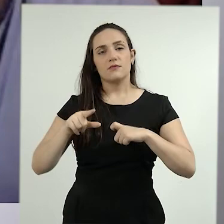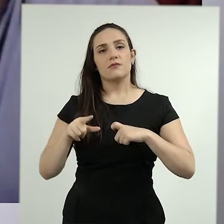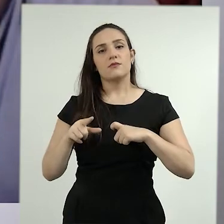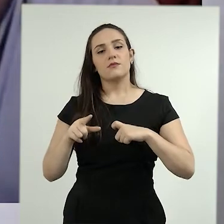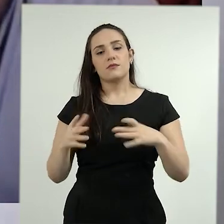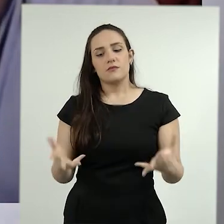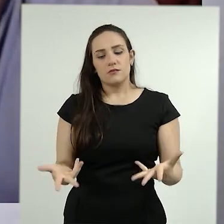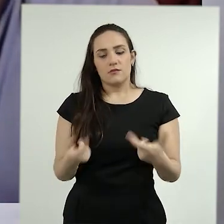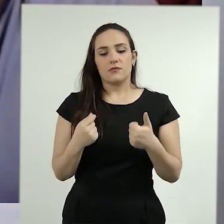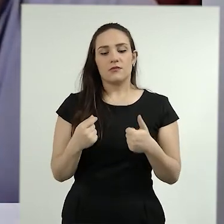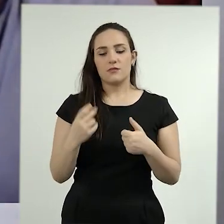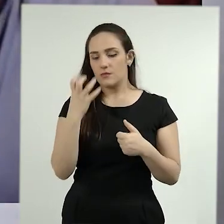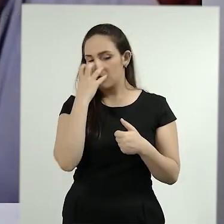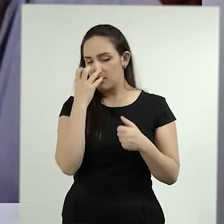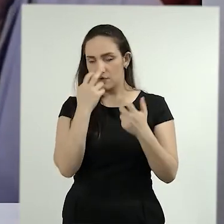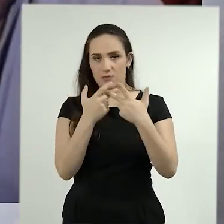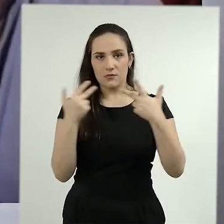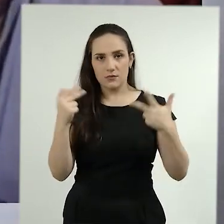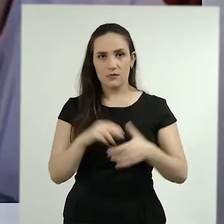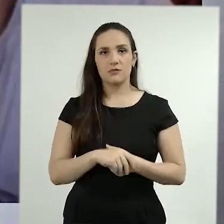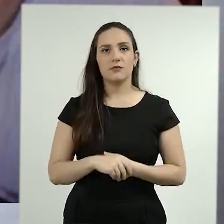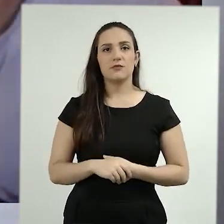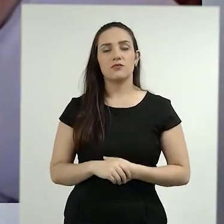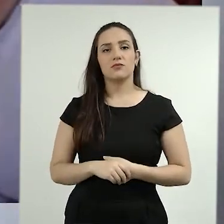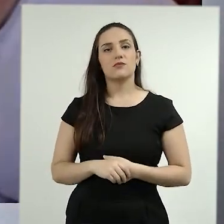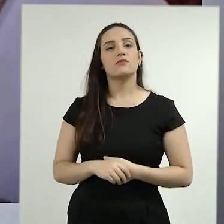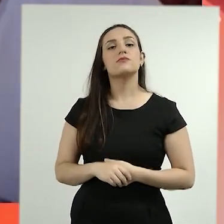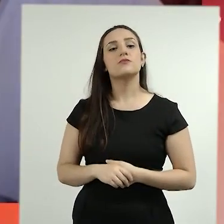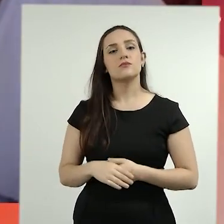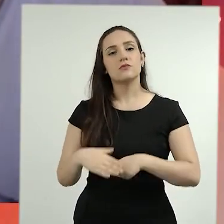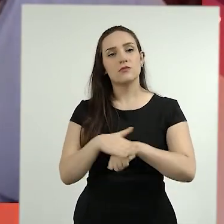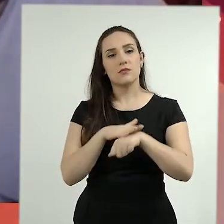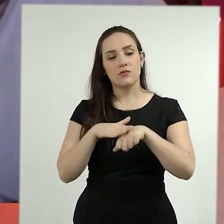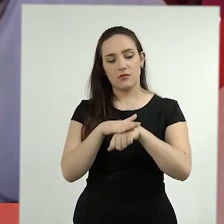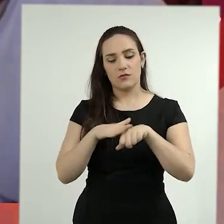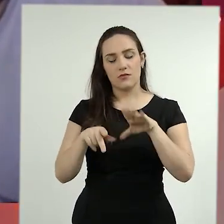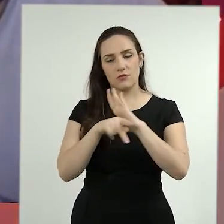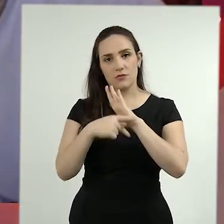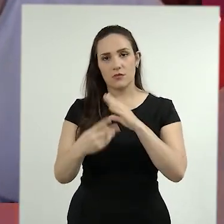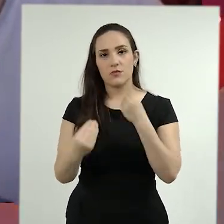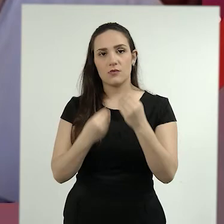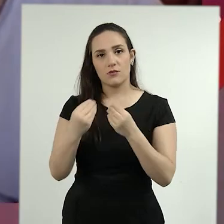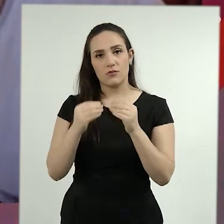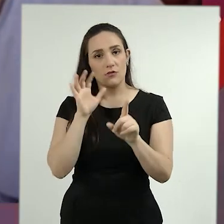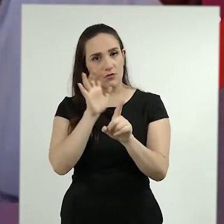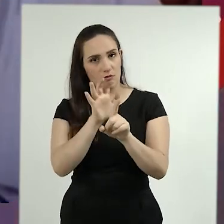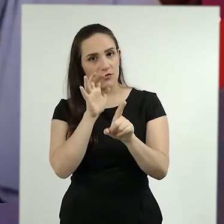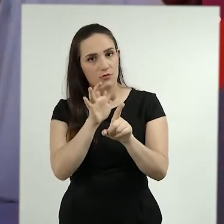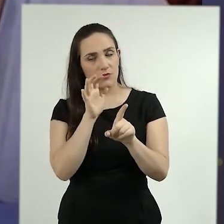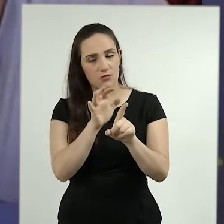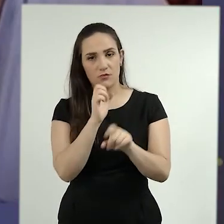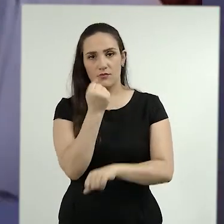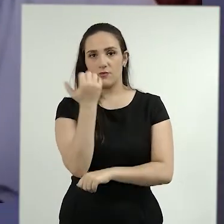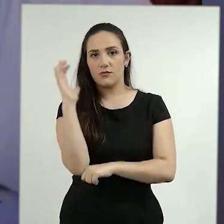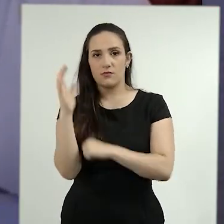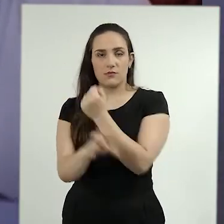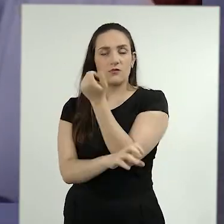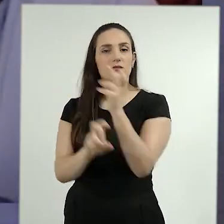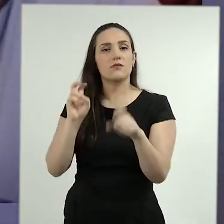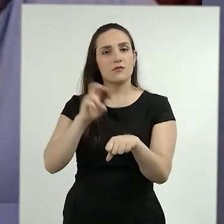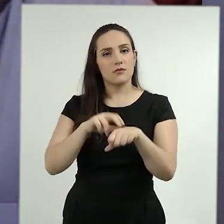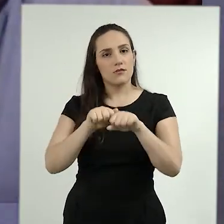veterinário, especialista em manejo de animais silvestres, hoje conversando com a gente a respeito aí dos impactos da